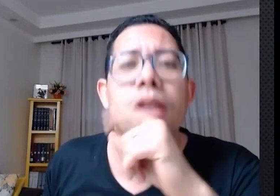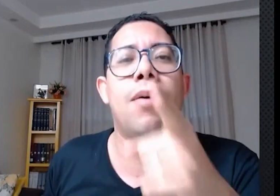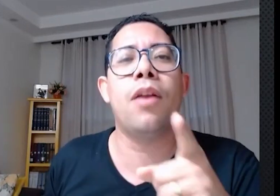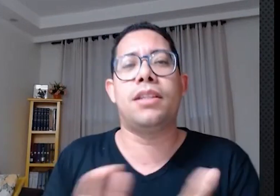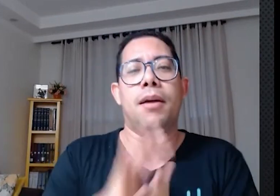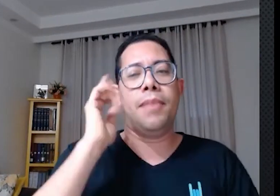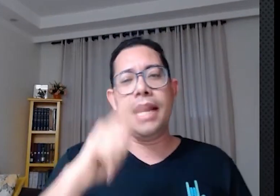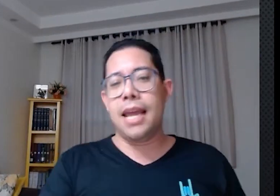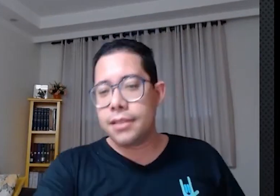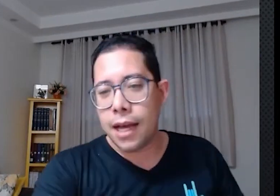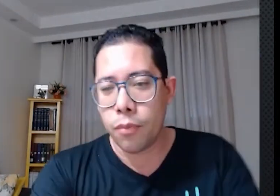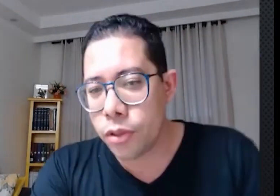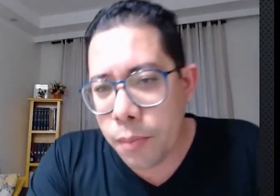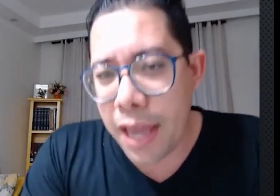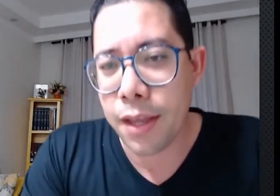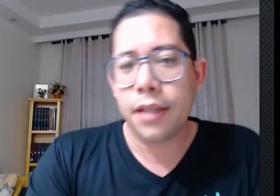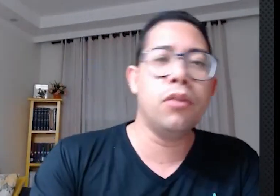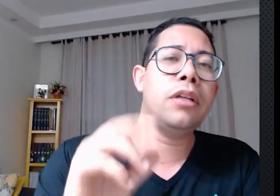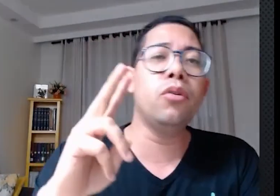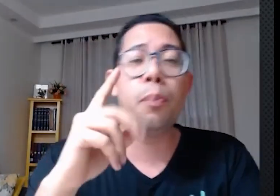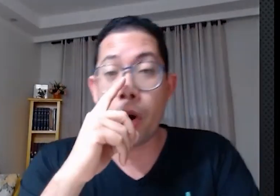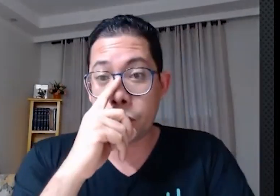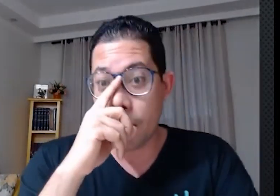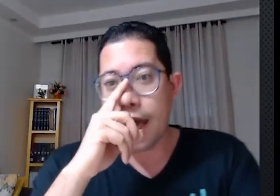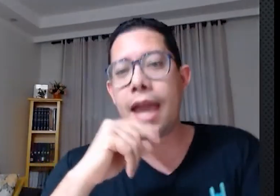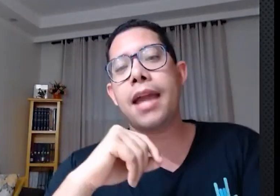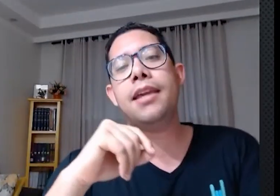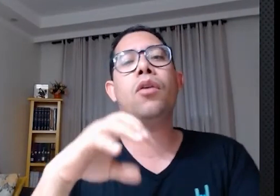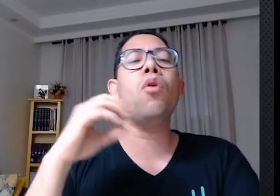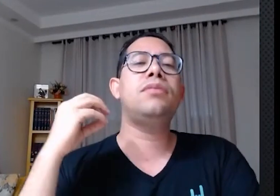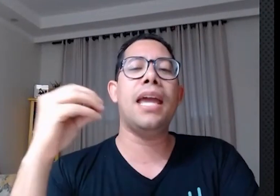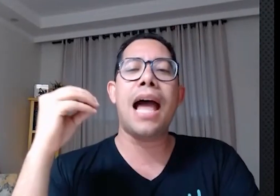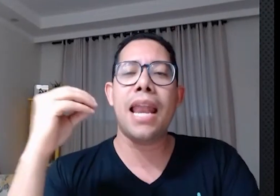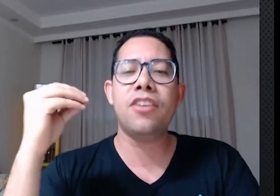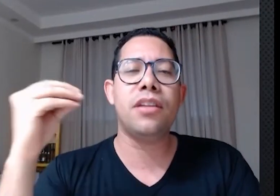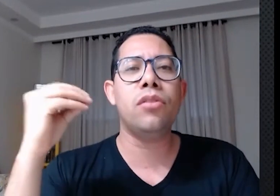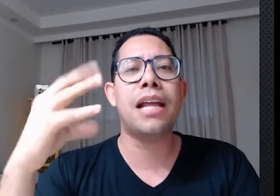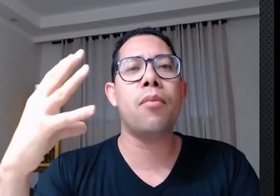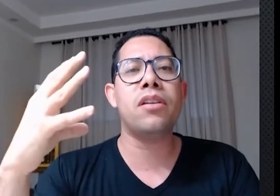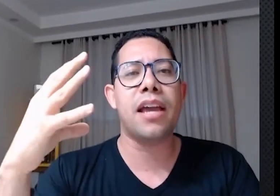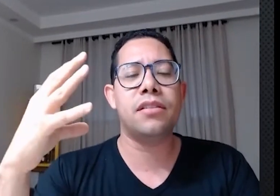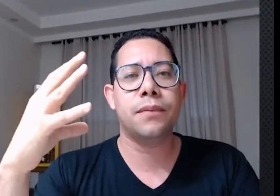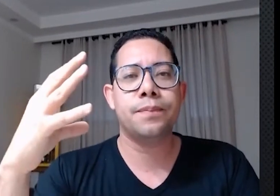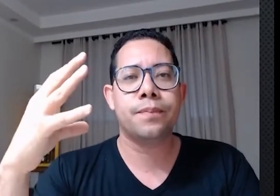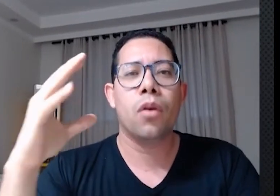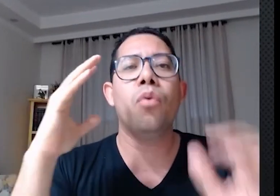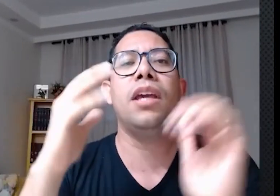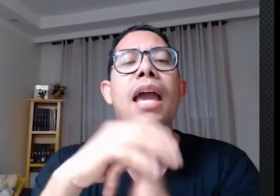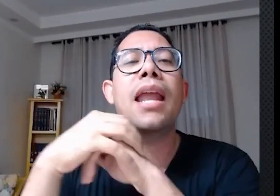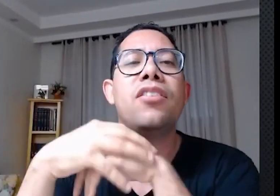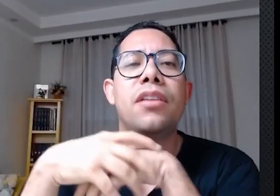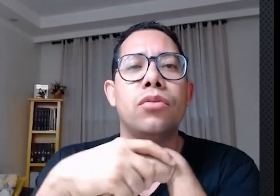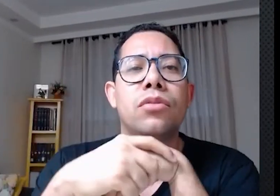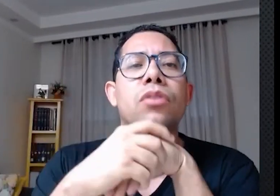Não? Então anota. Beleza, muito bem. Então, o segundo ponto é que contém a lei de Deus dada a Moisés. O